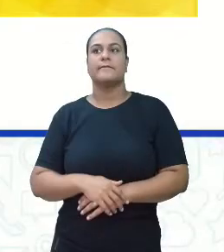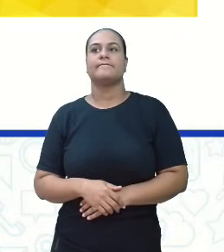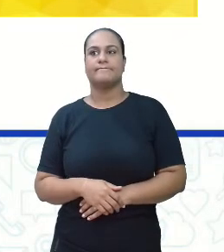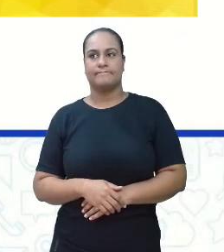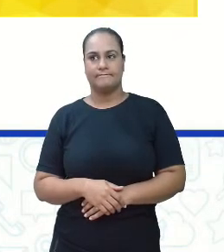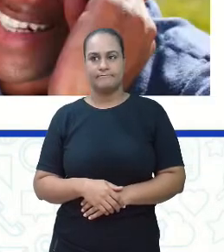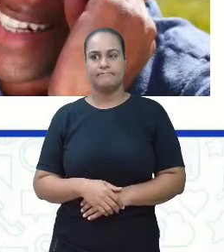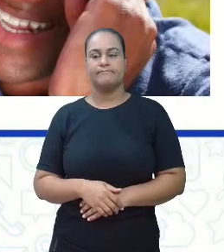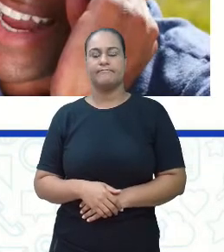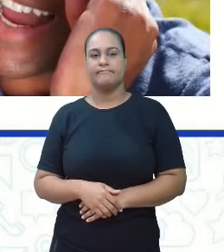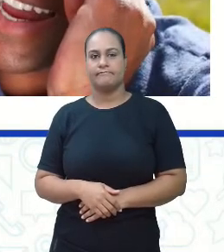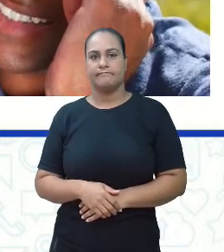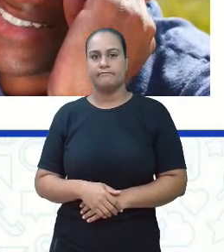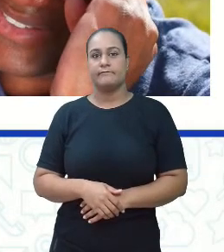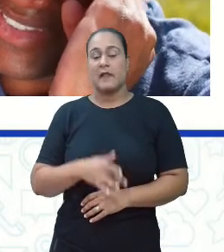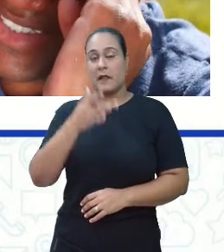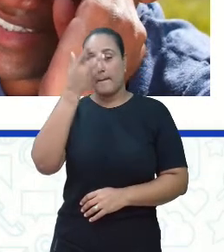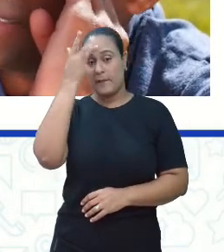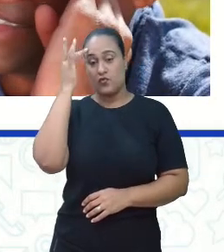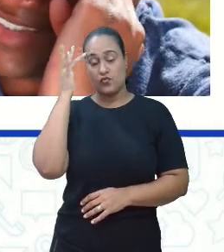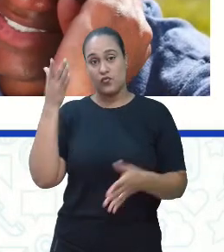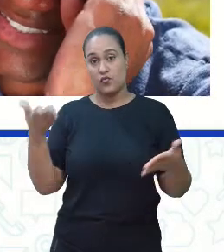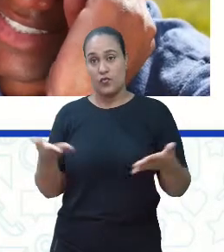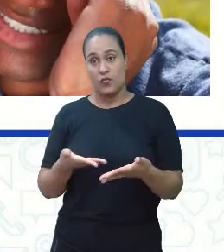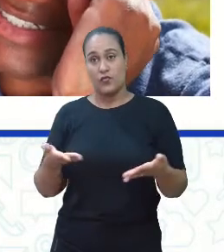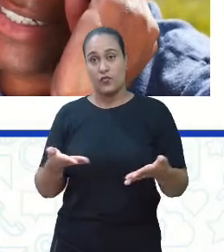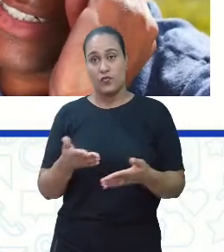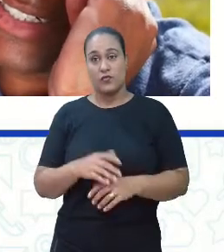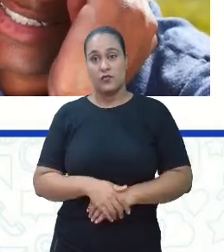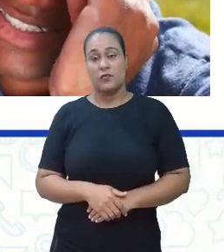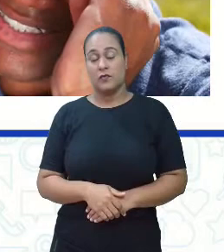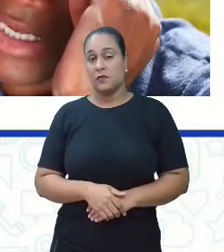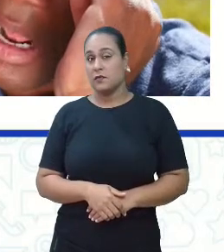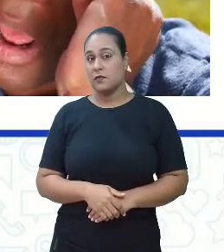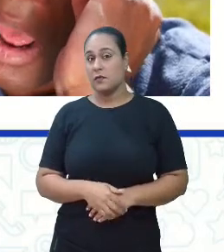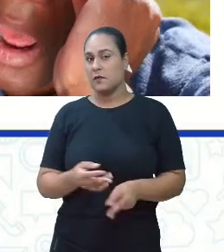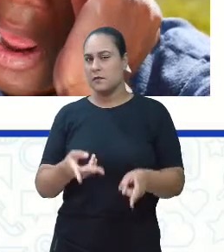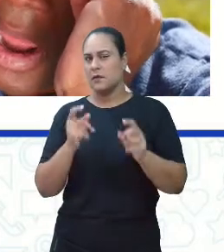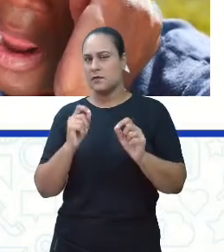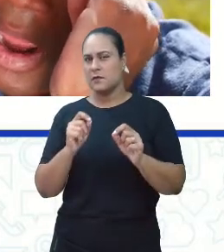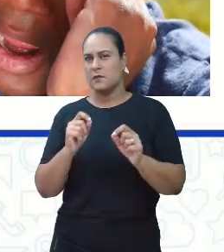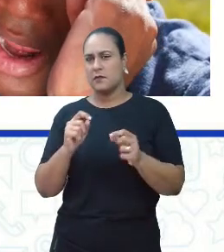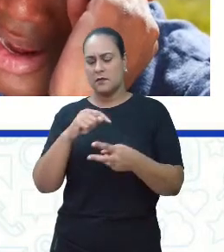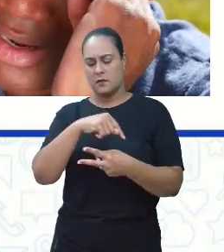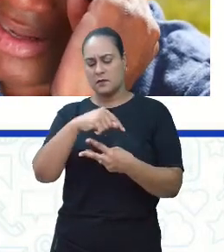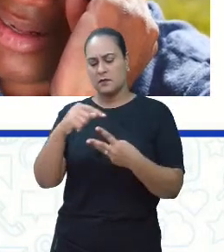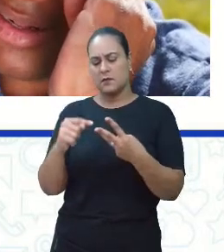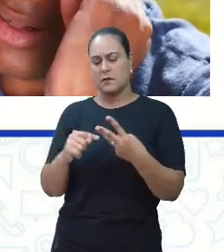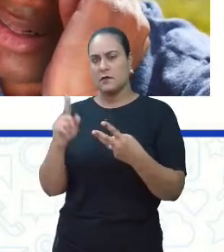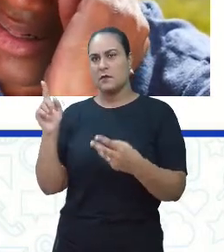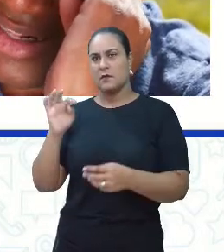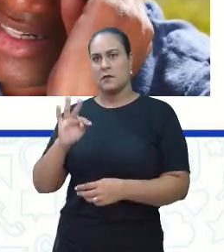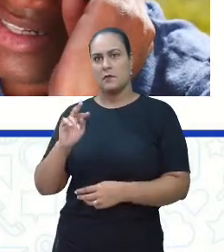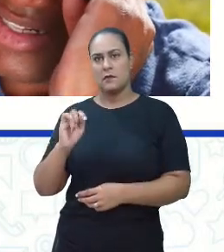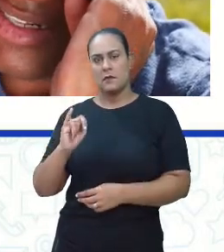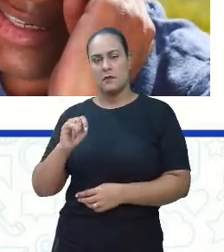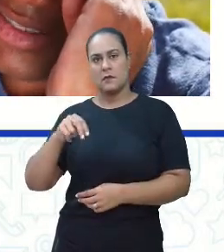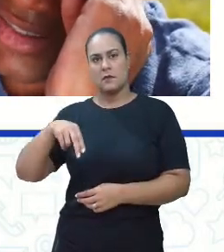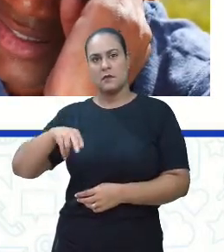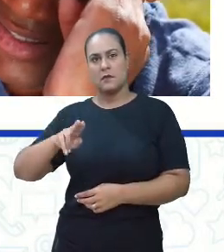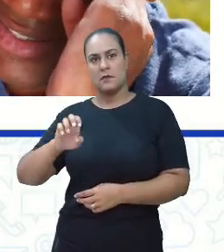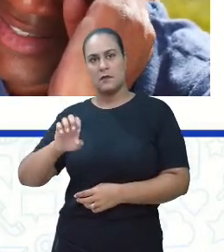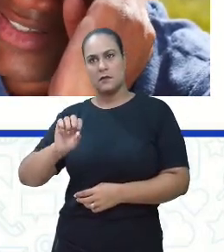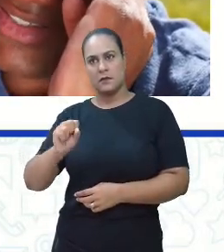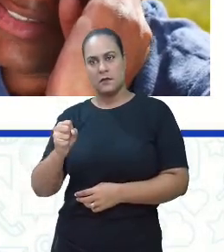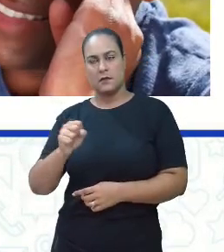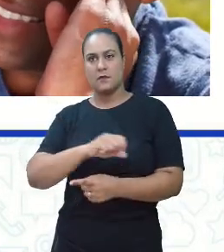homem contemporâneo, essa pessoa contemporânea. E aí nós vamos ver, né, esses três primeiros: tics, epilepsia e